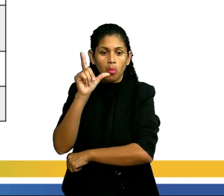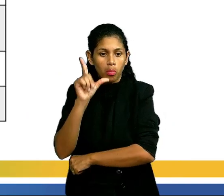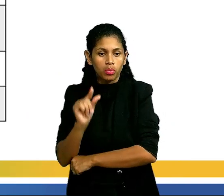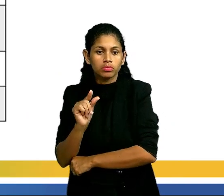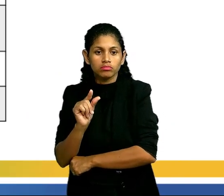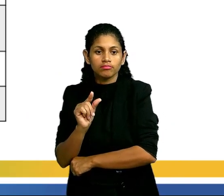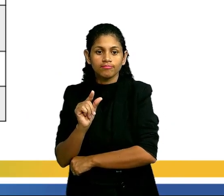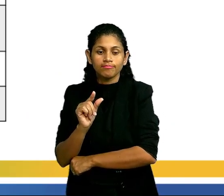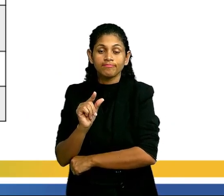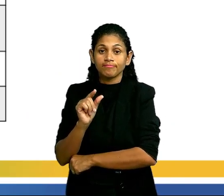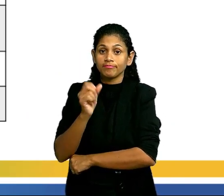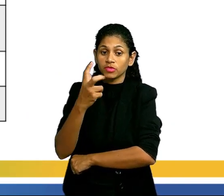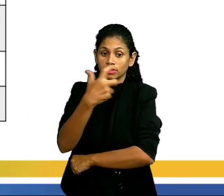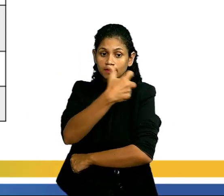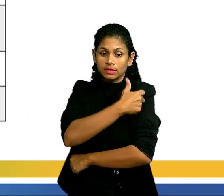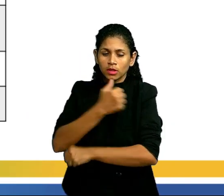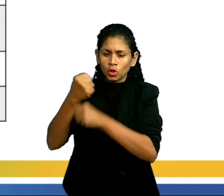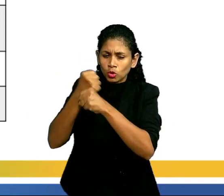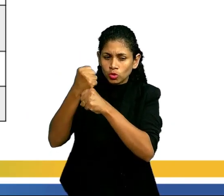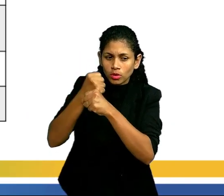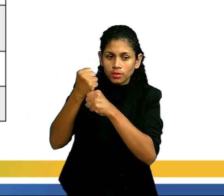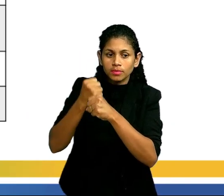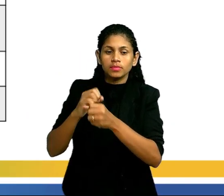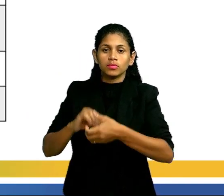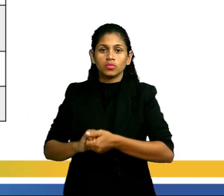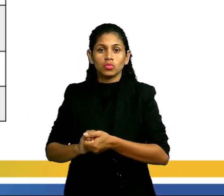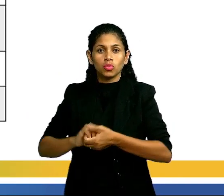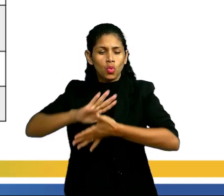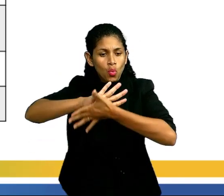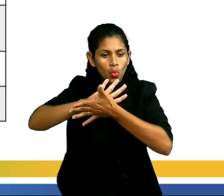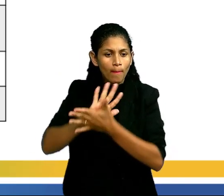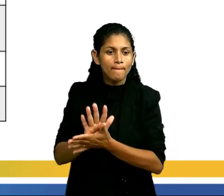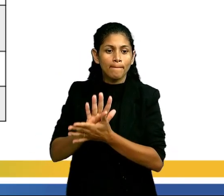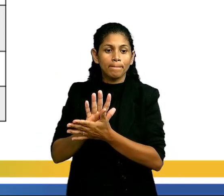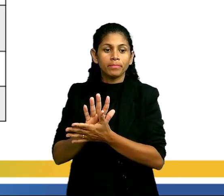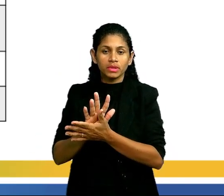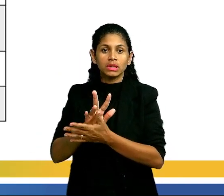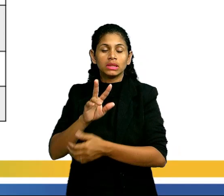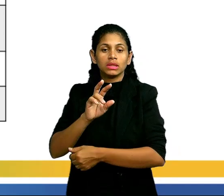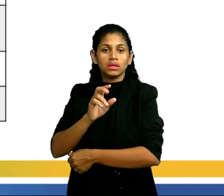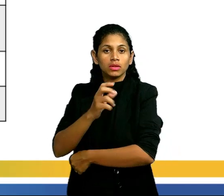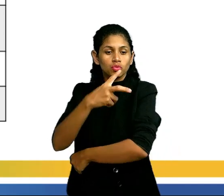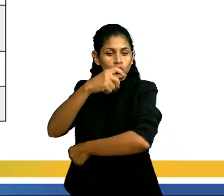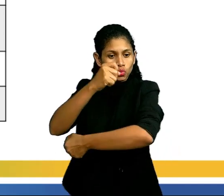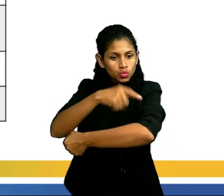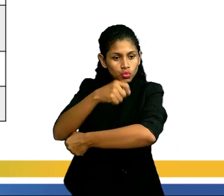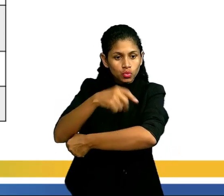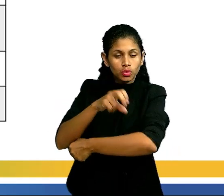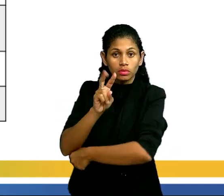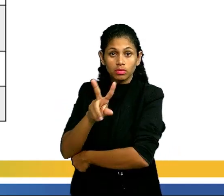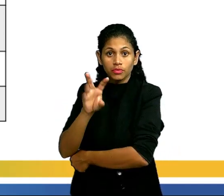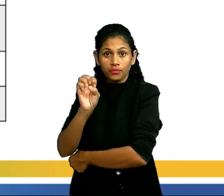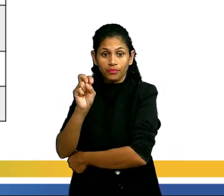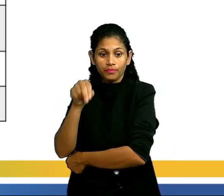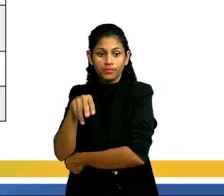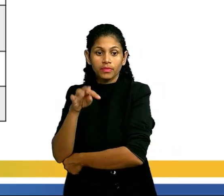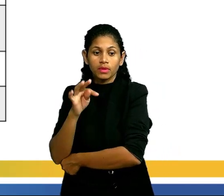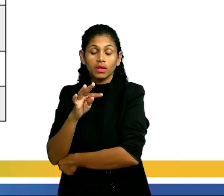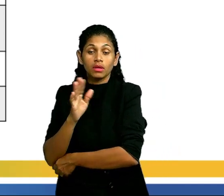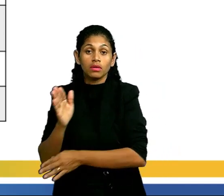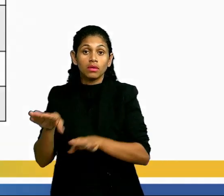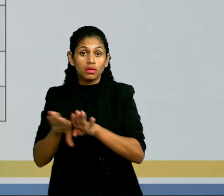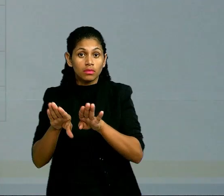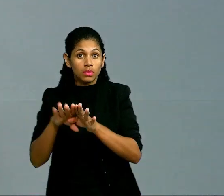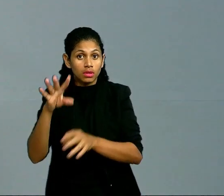venenos, toxinas e a vacina é contra vírus, bactérias, tá? Vou estar protegida, né, contra esses sintomas.